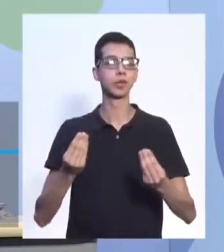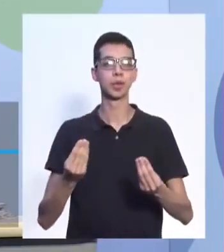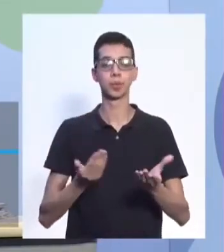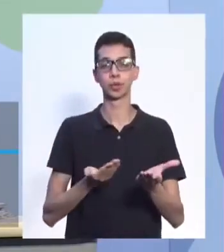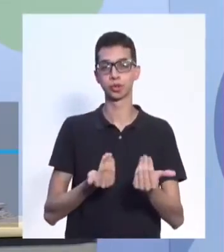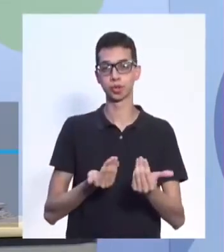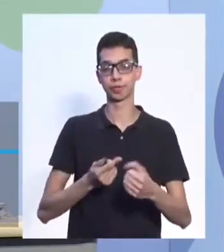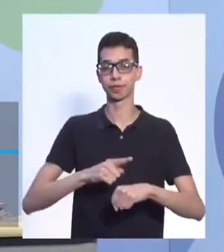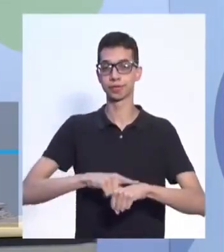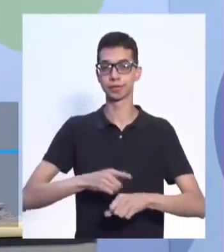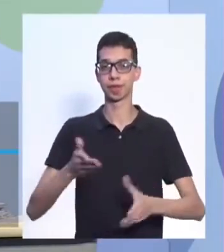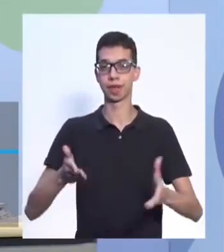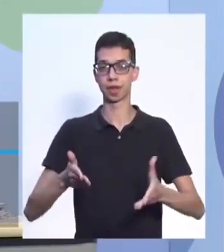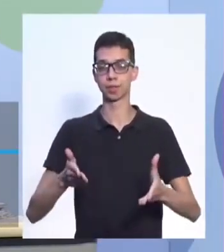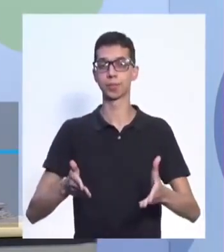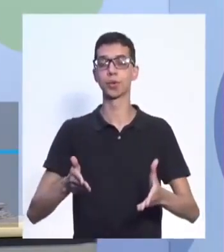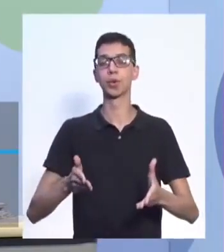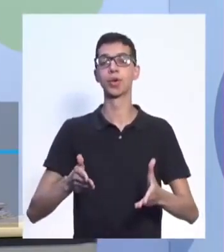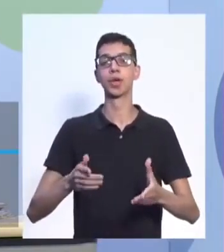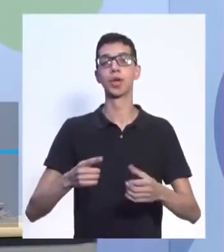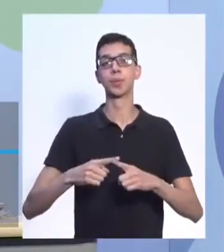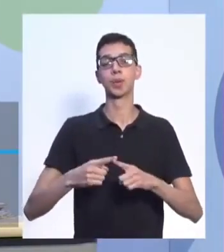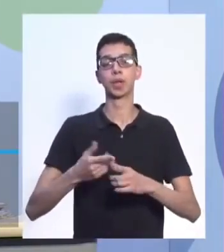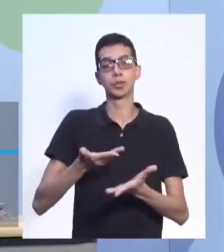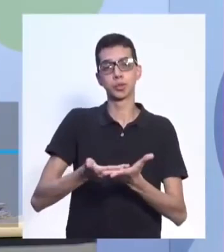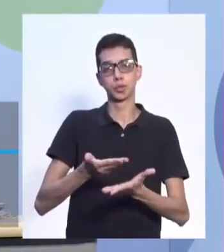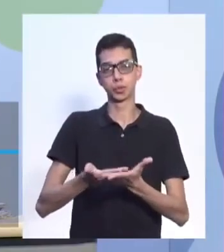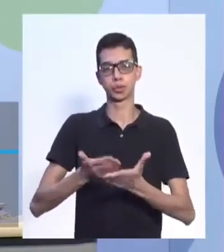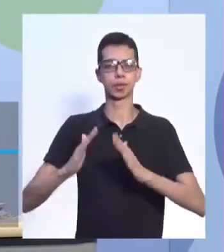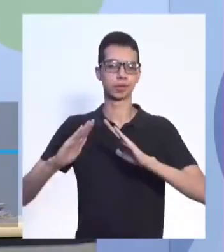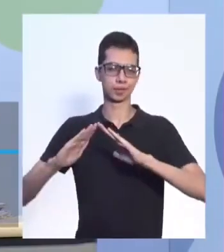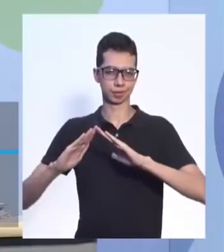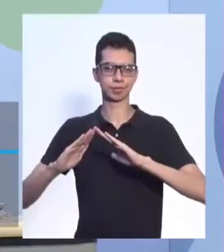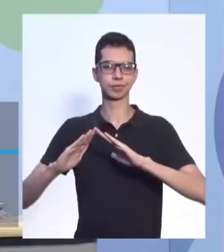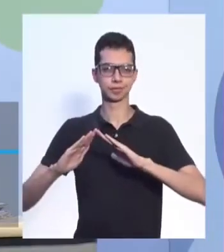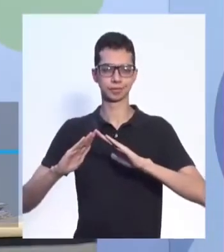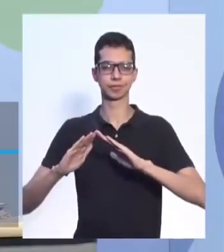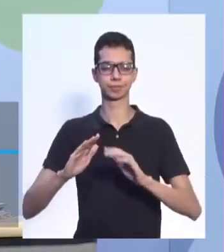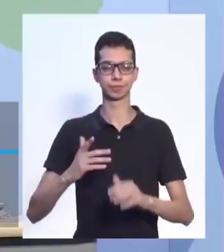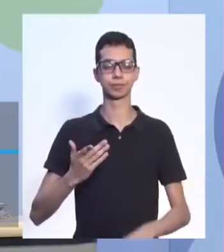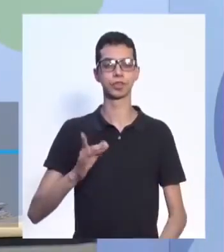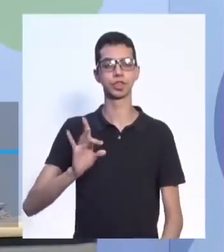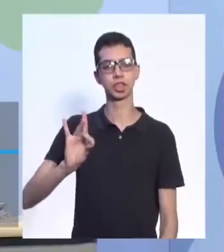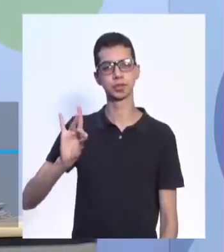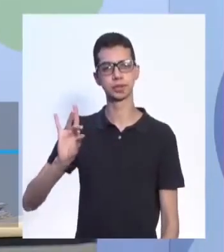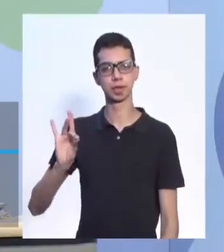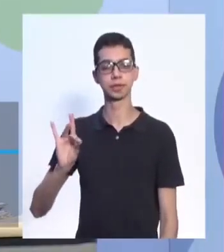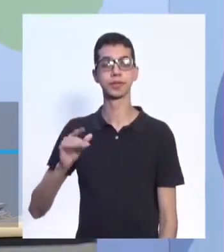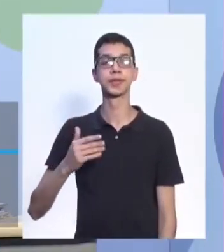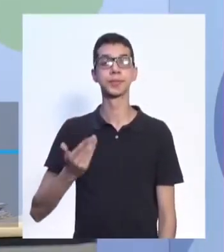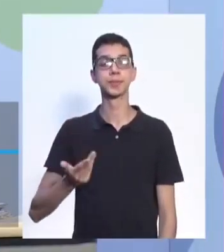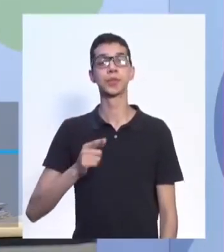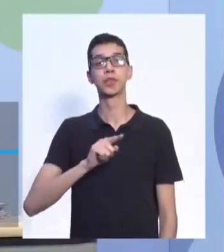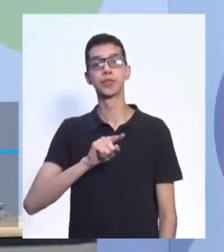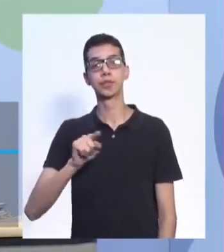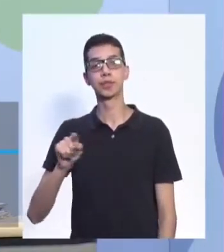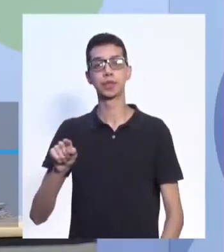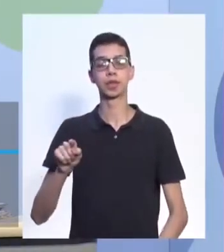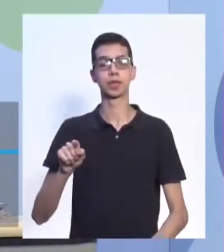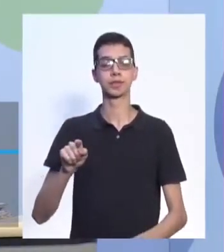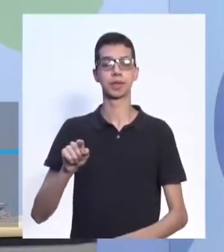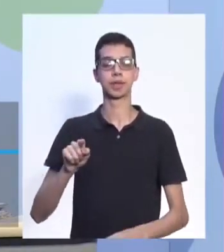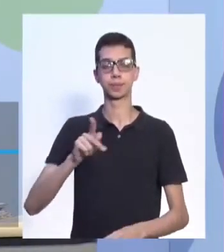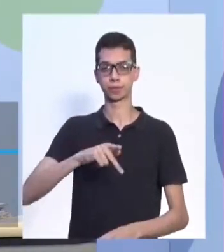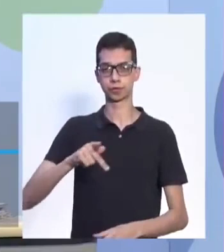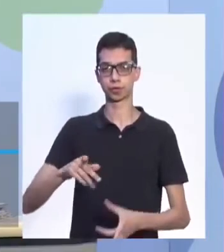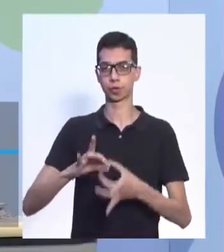temporária educação à distância. Vocês vão se vincular a um professor e vão ser inscritos junto com a diretoria de ensino de